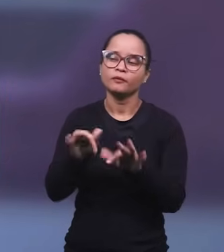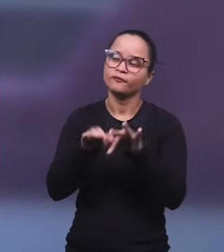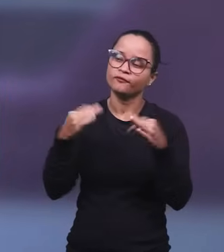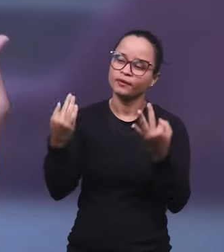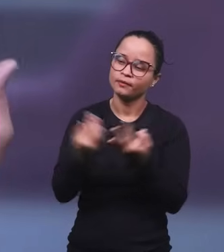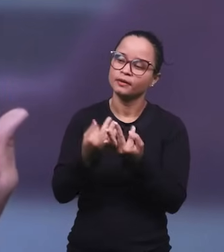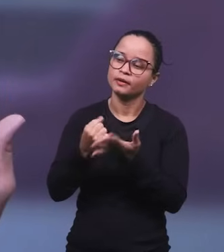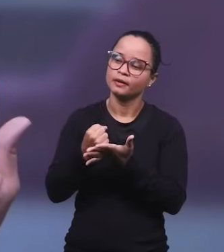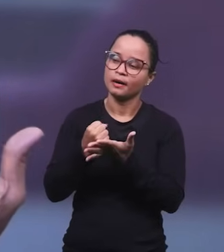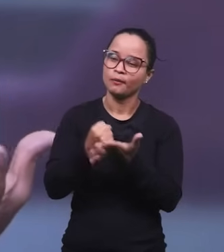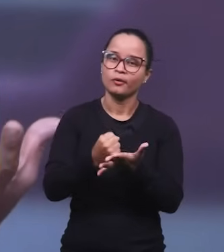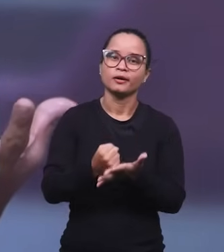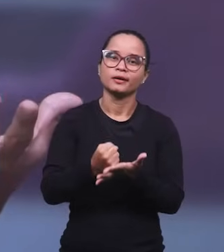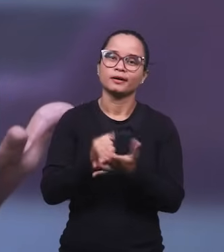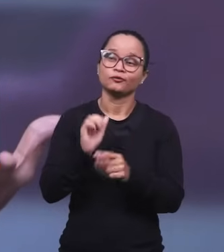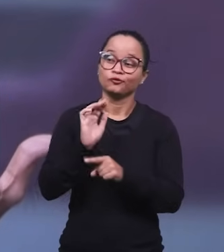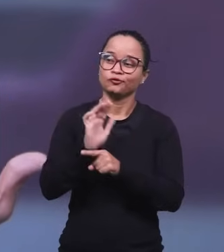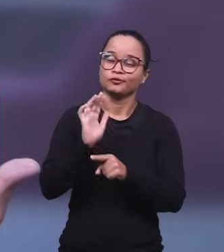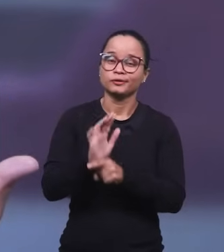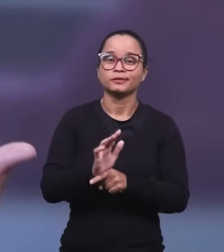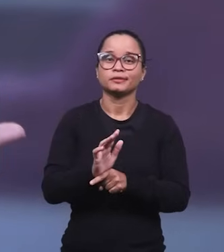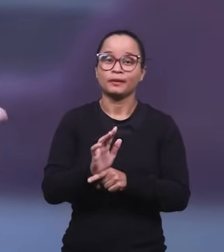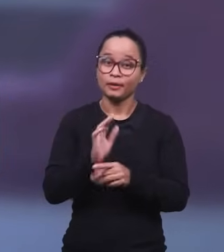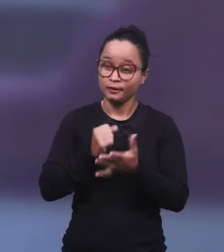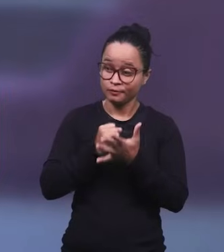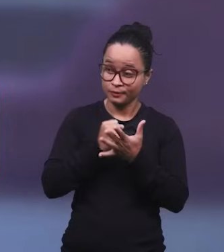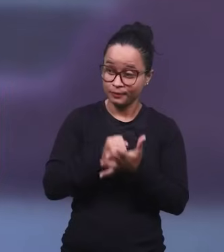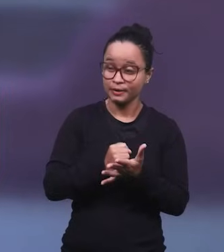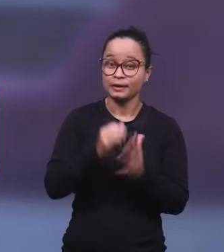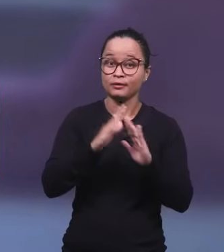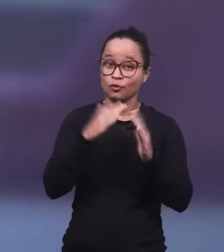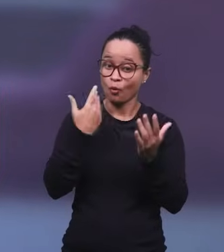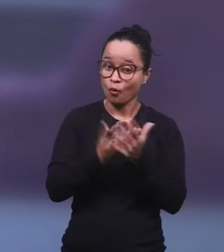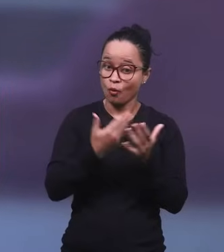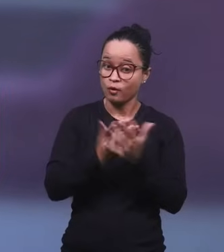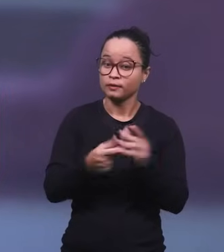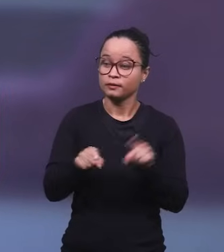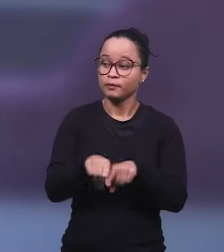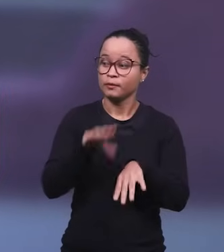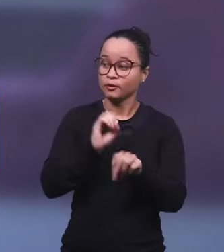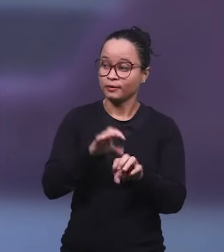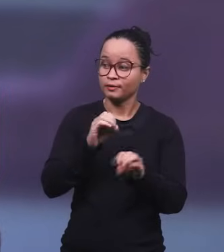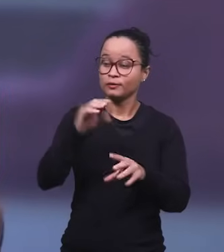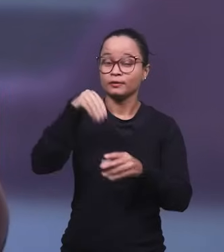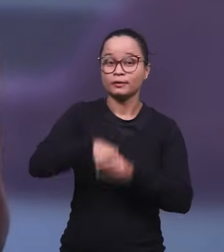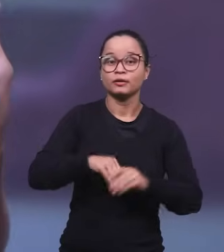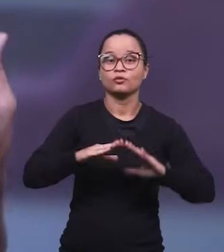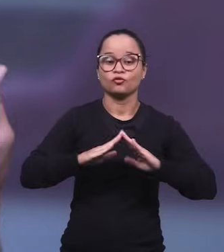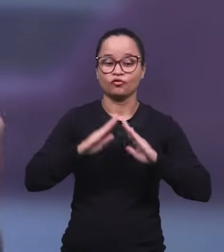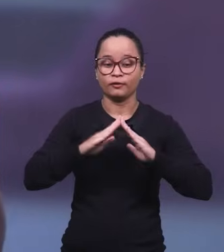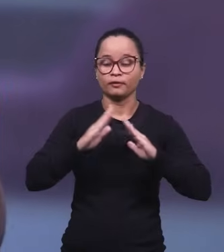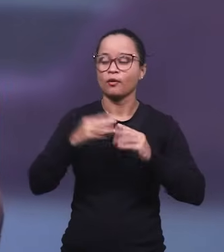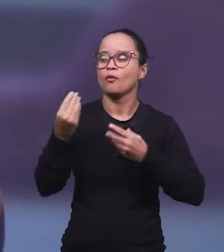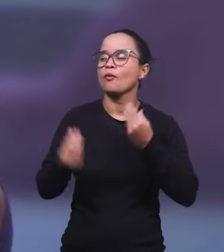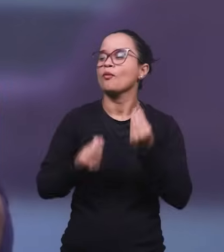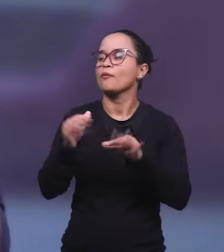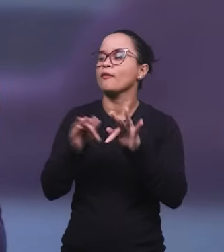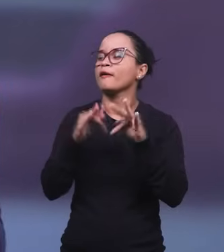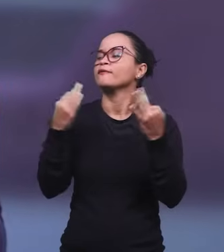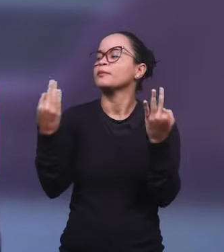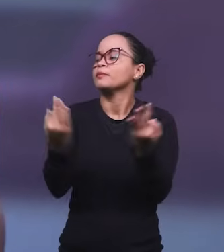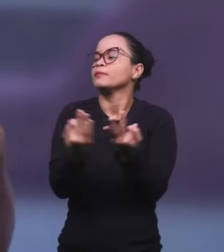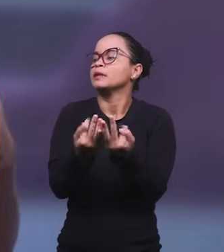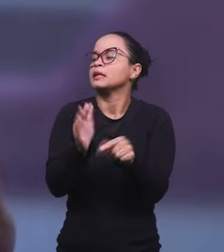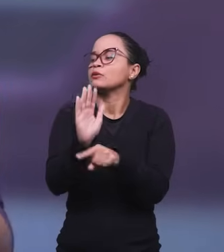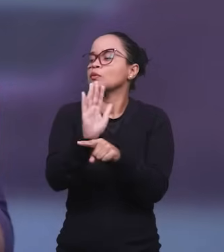contribui para esse acompanhamento com as escolas e os estudos em casa? Como é que a família contribui para isso